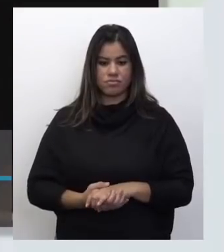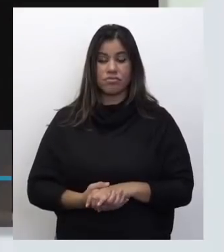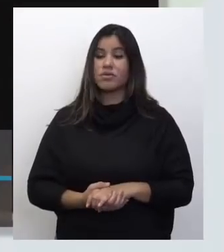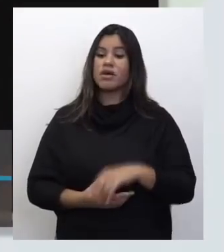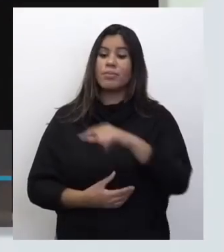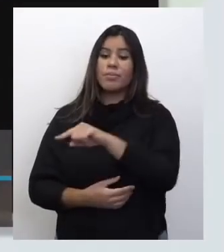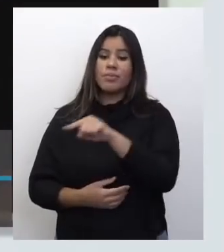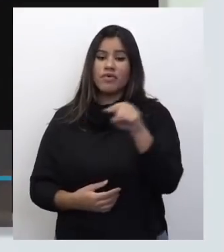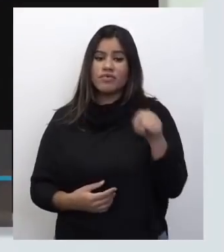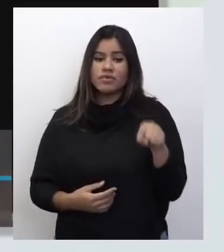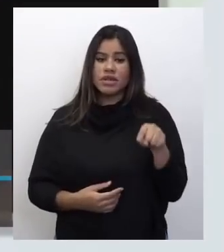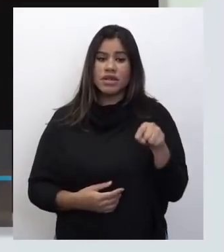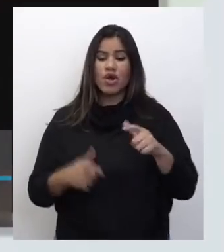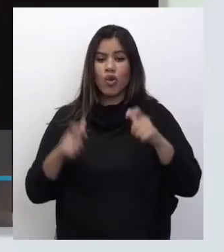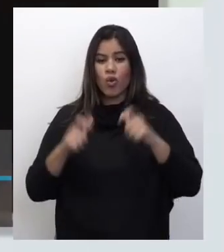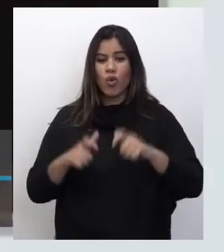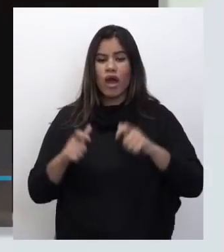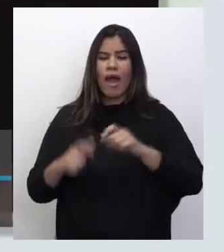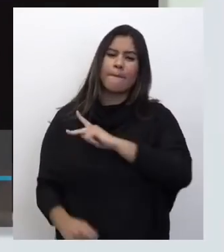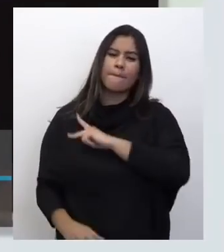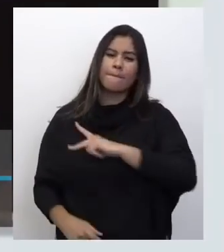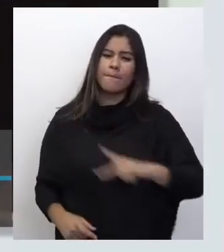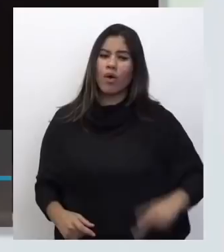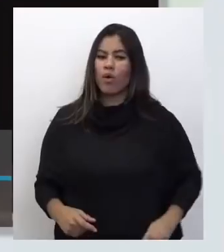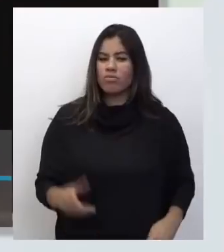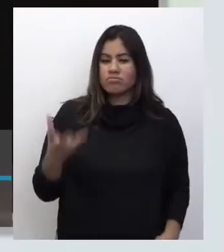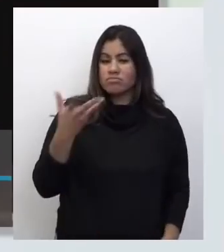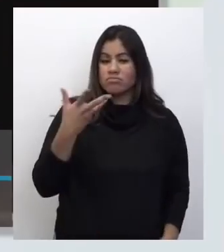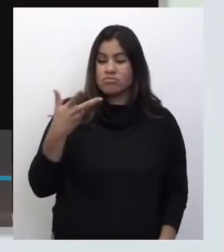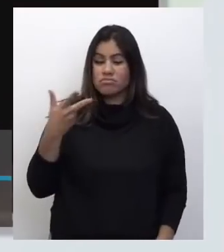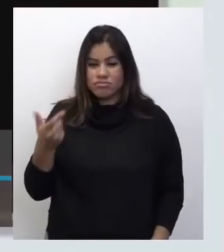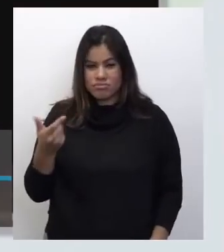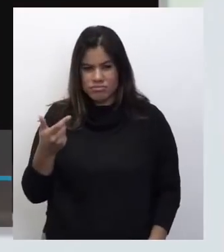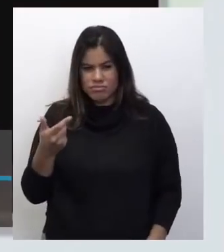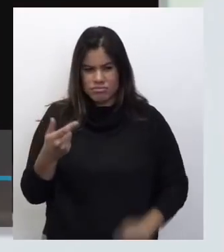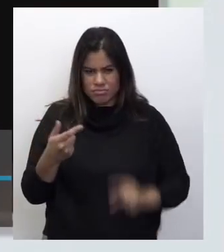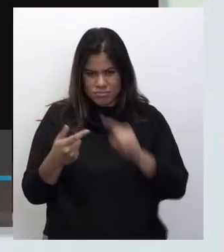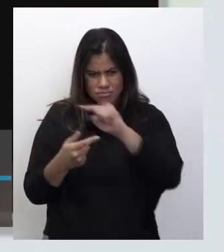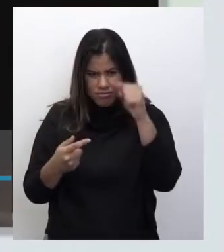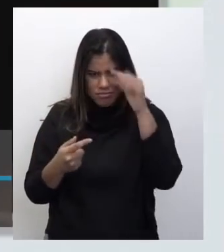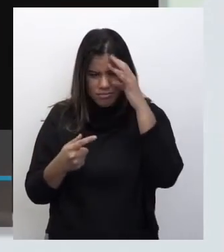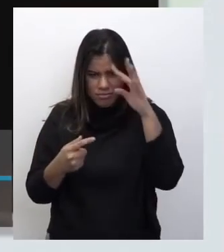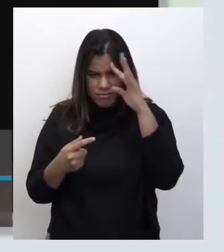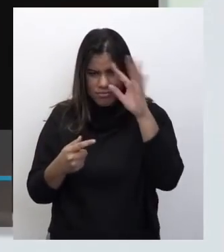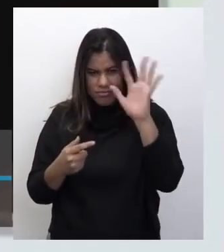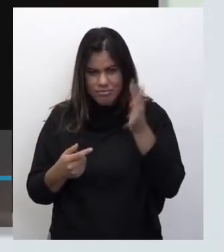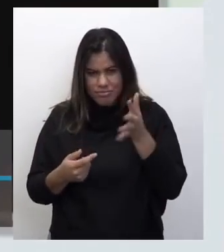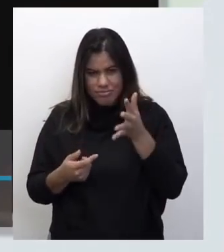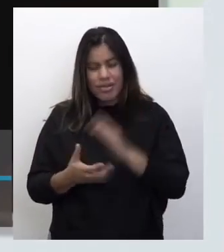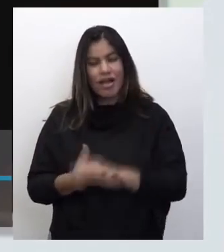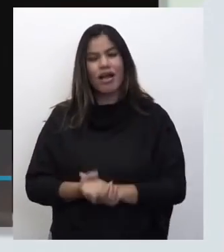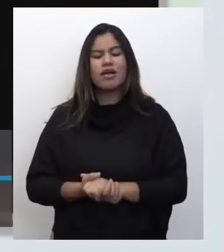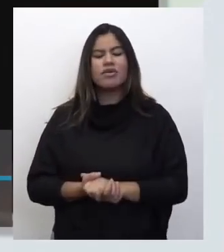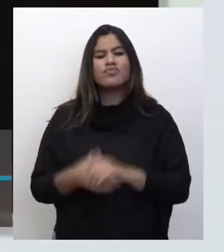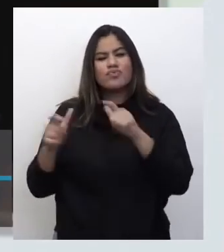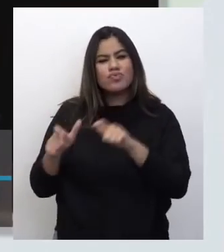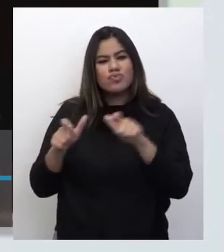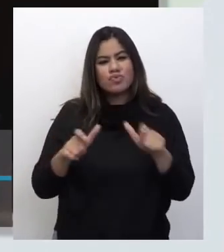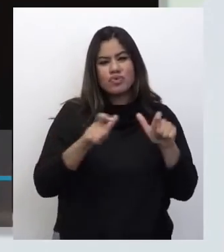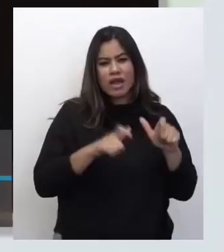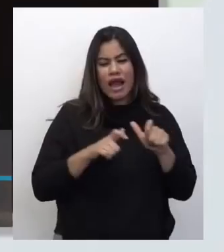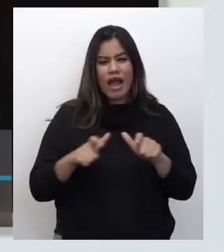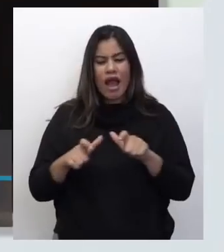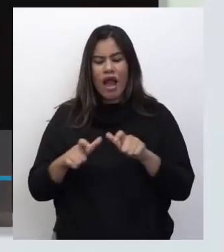o que seriam espaços públicos mais convidativos? Já pararam para pensar nisso? Em que lugares na cidade vocês